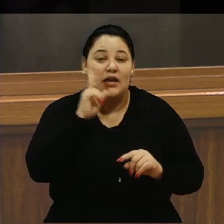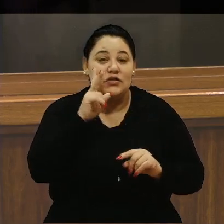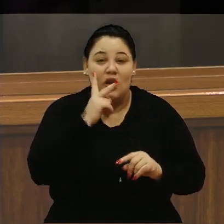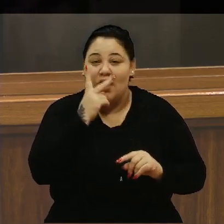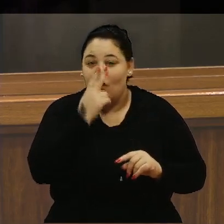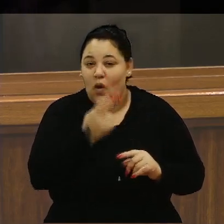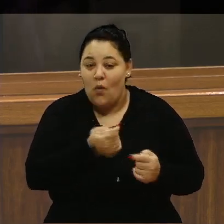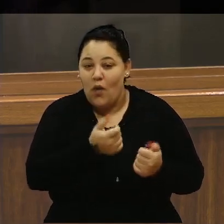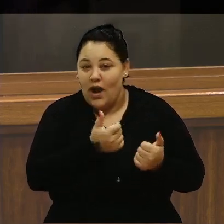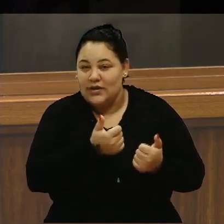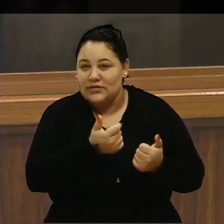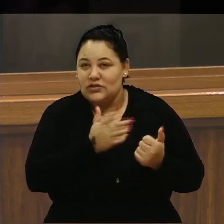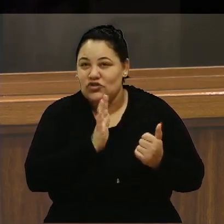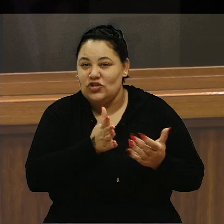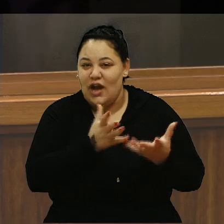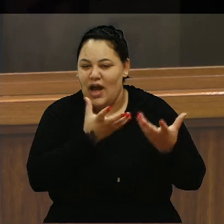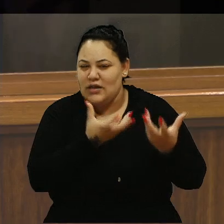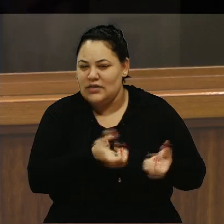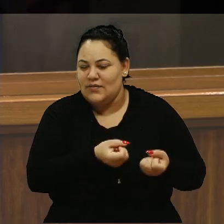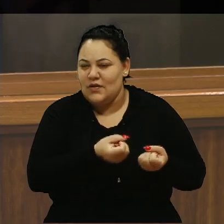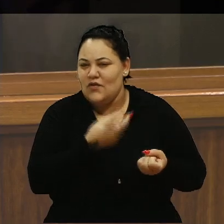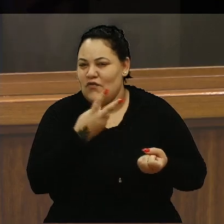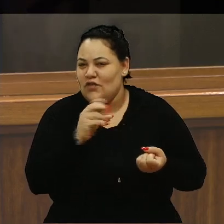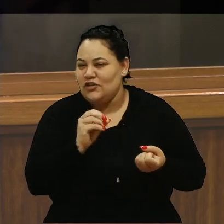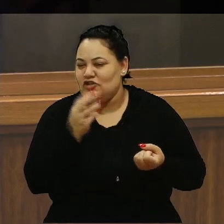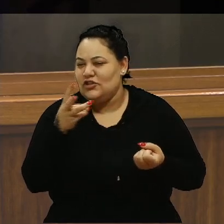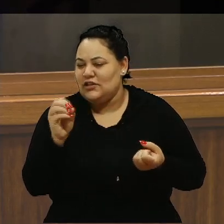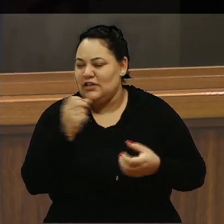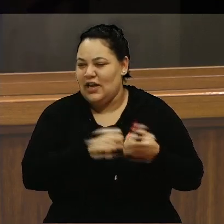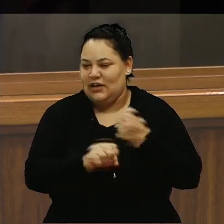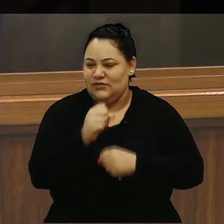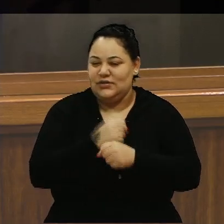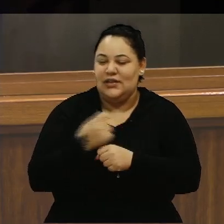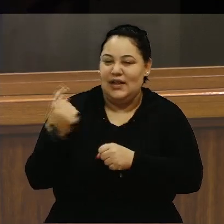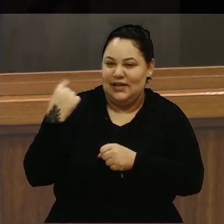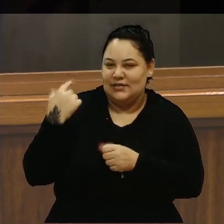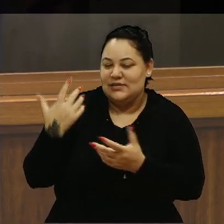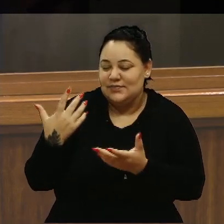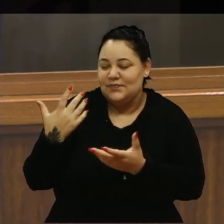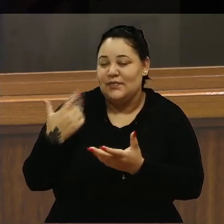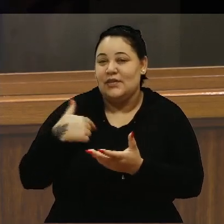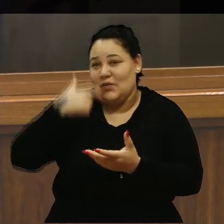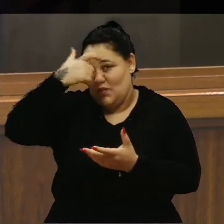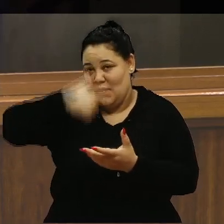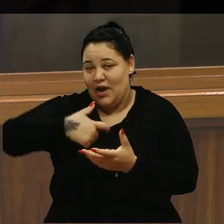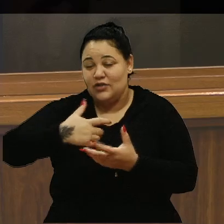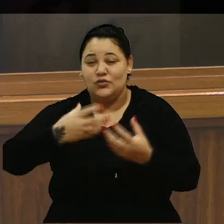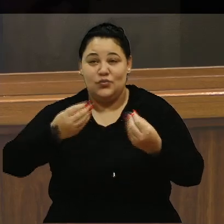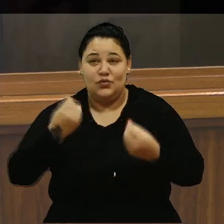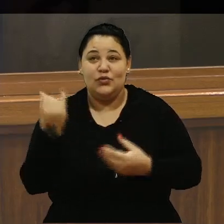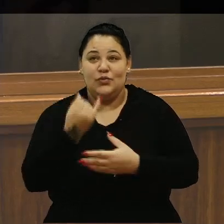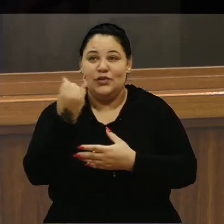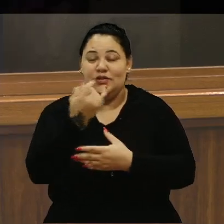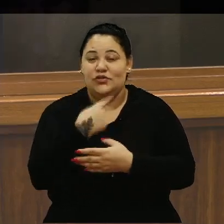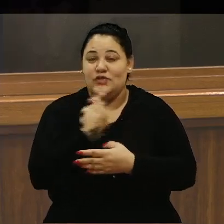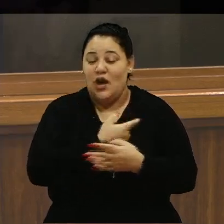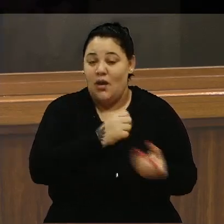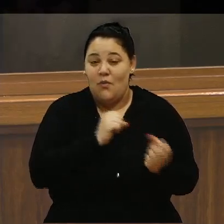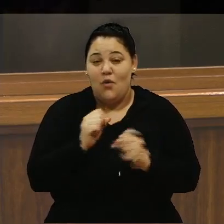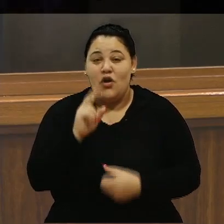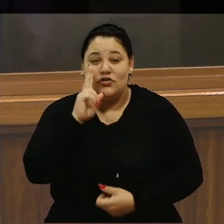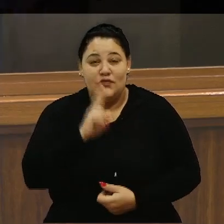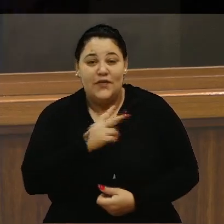já recebeu, acho que há cerca de 20, 30 anos. Então, acho muito importante, isso nós podemos ver, a maioria das ruas